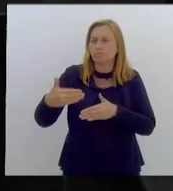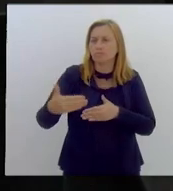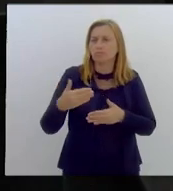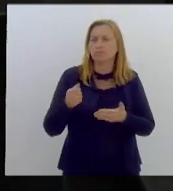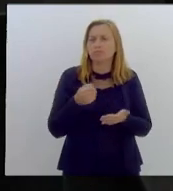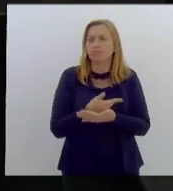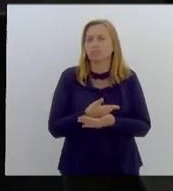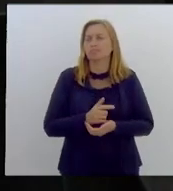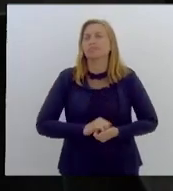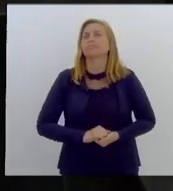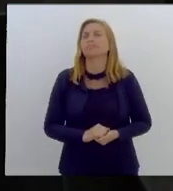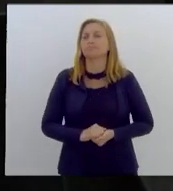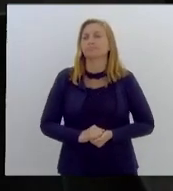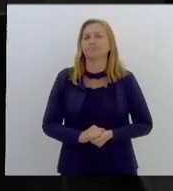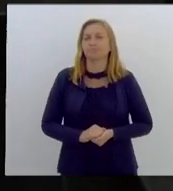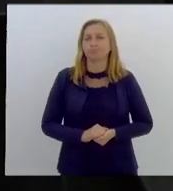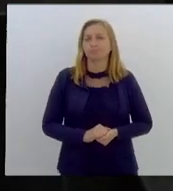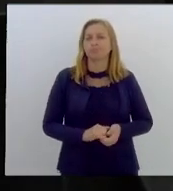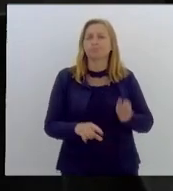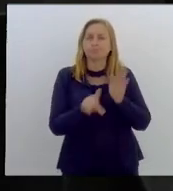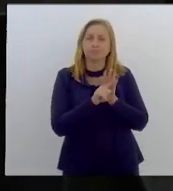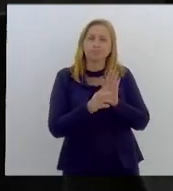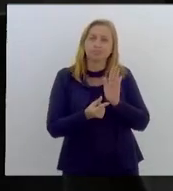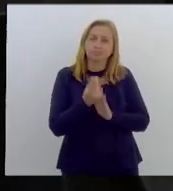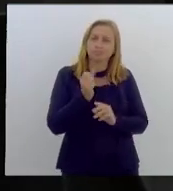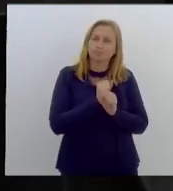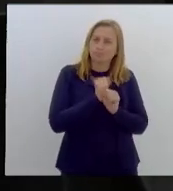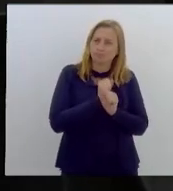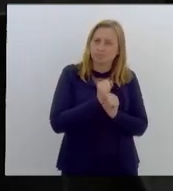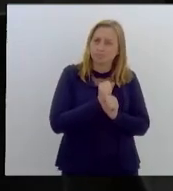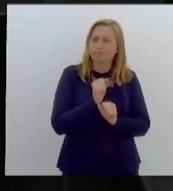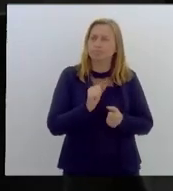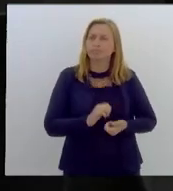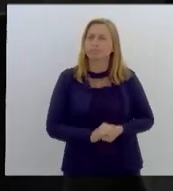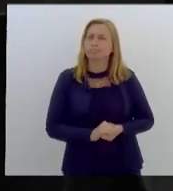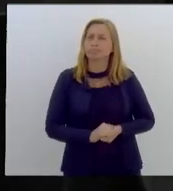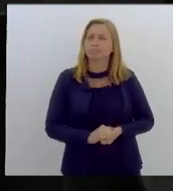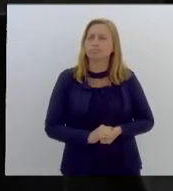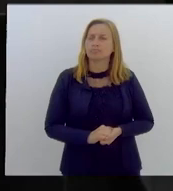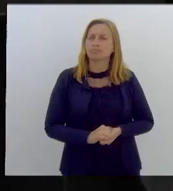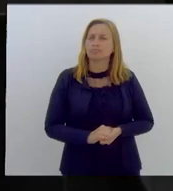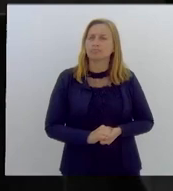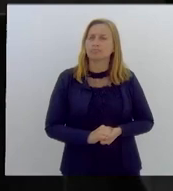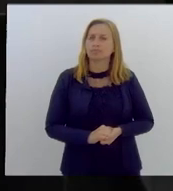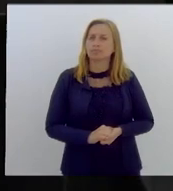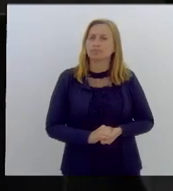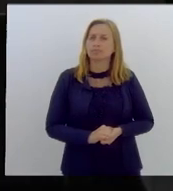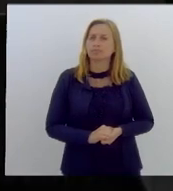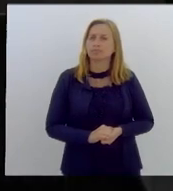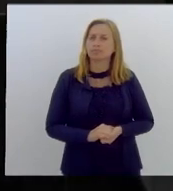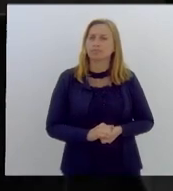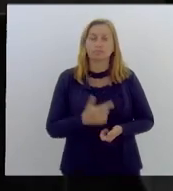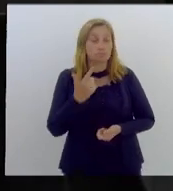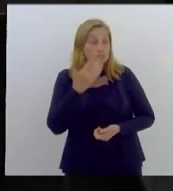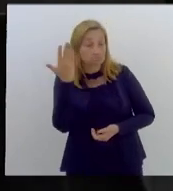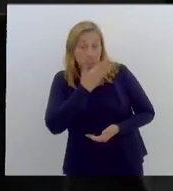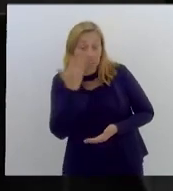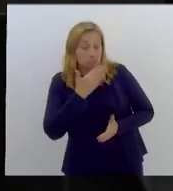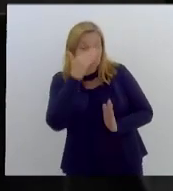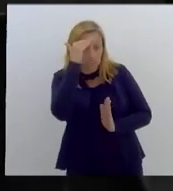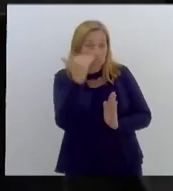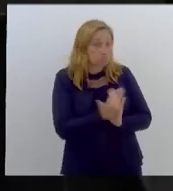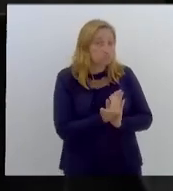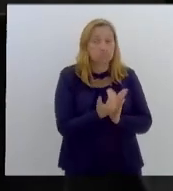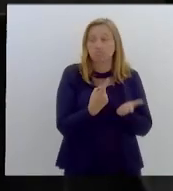recompostas. A Lei Orçamentária Anual não prevê o cumprimento desse acordo.